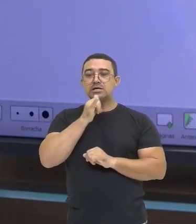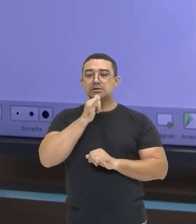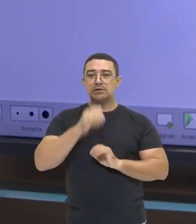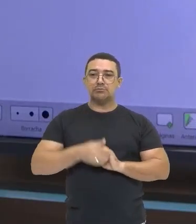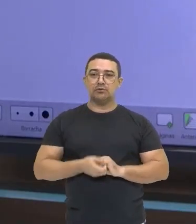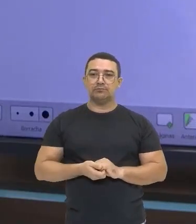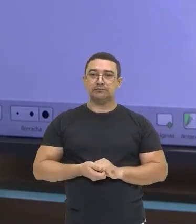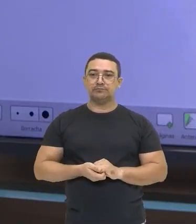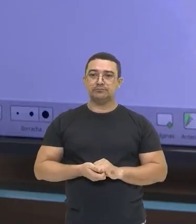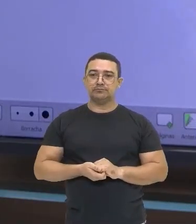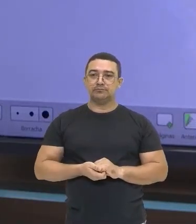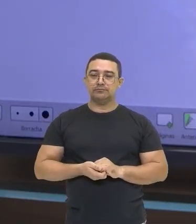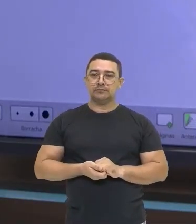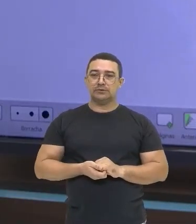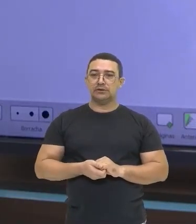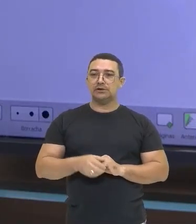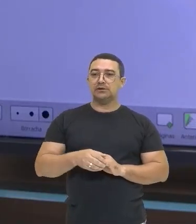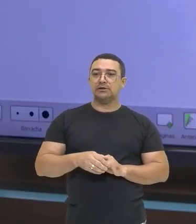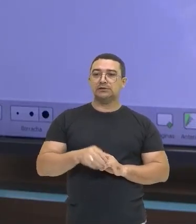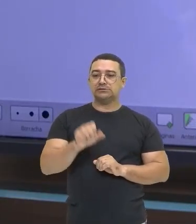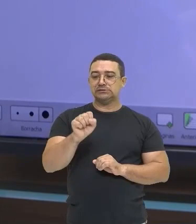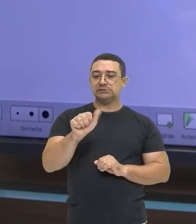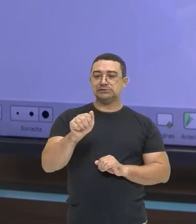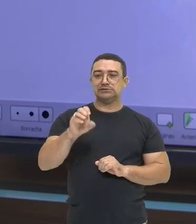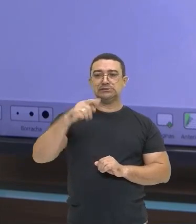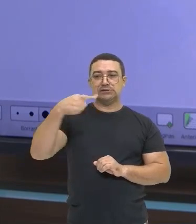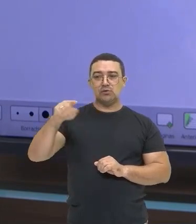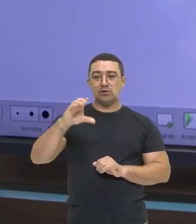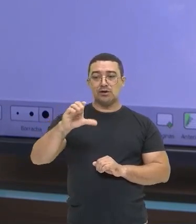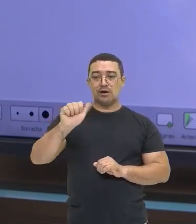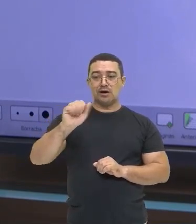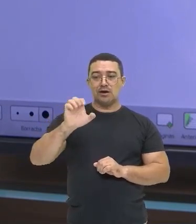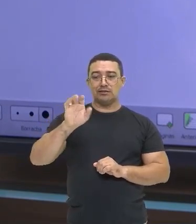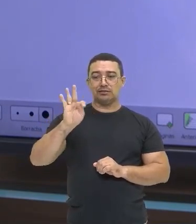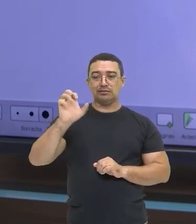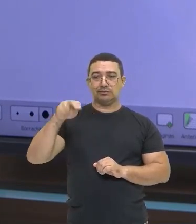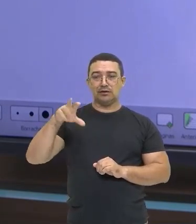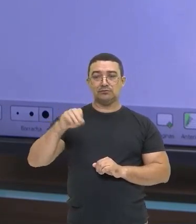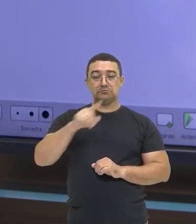exemplo, o município de São Caetano e São Paulo, que o IDH é